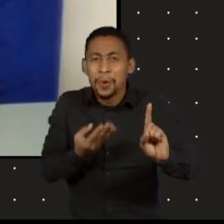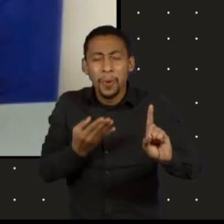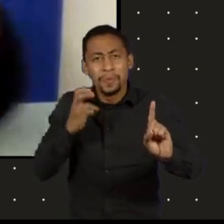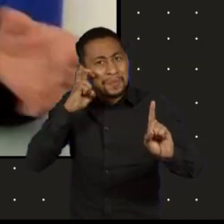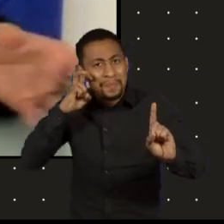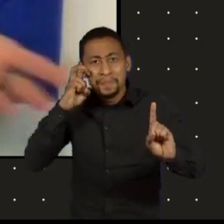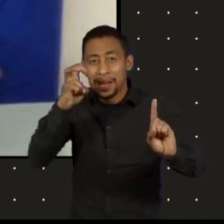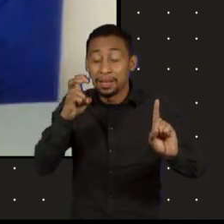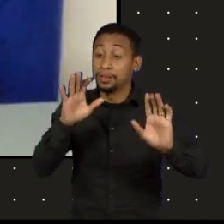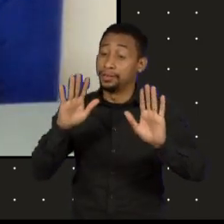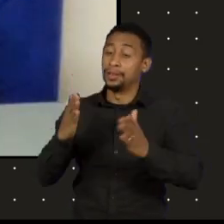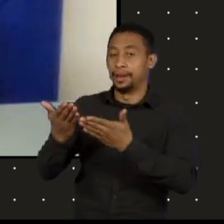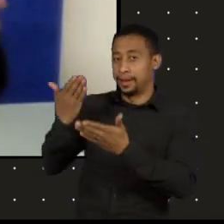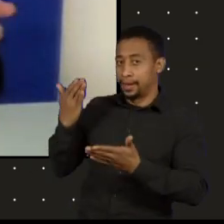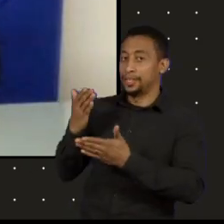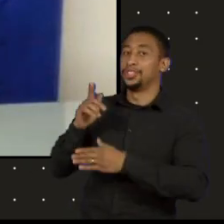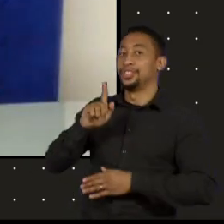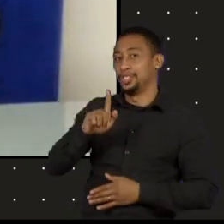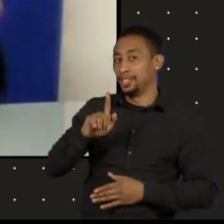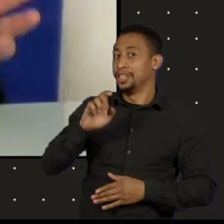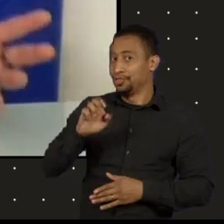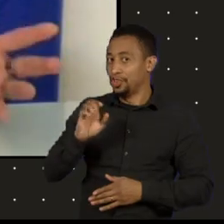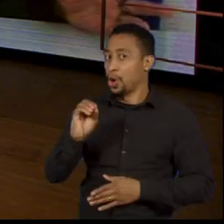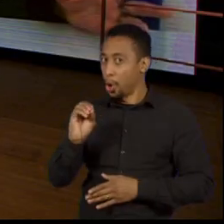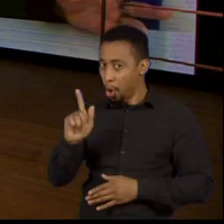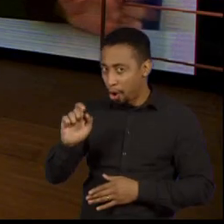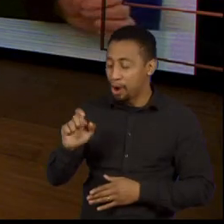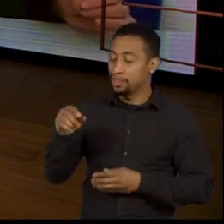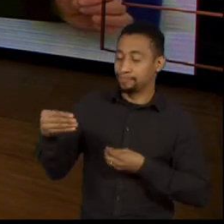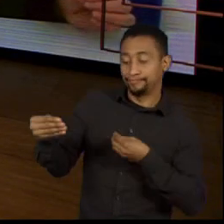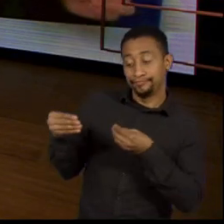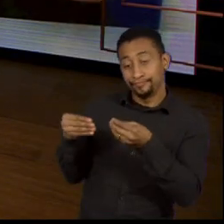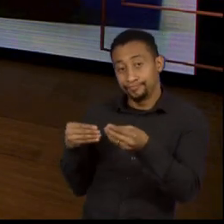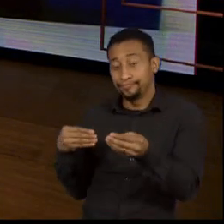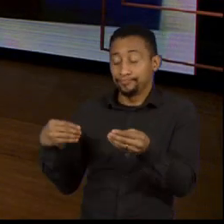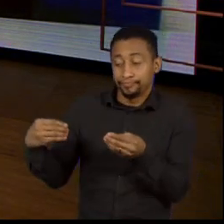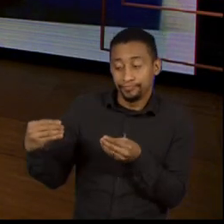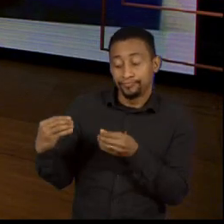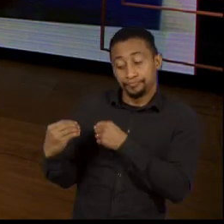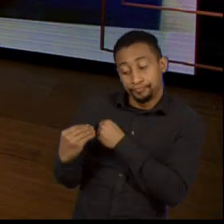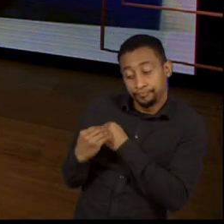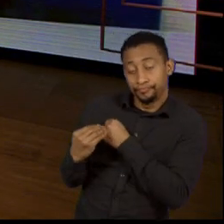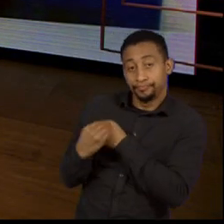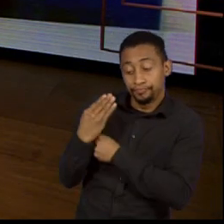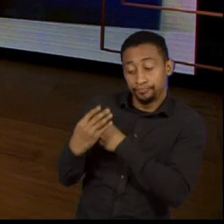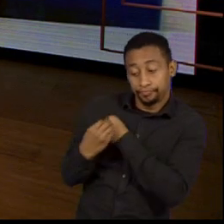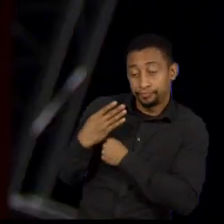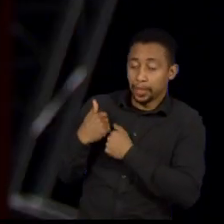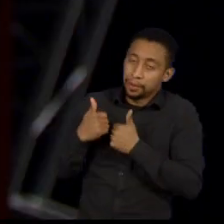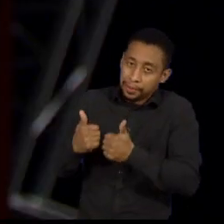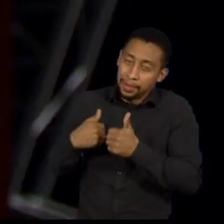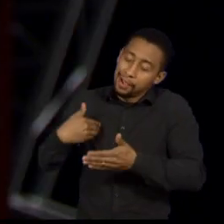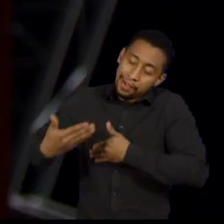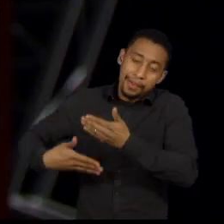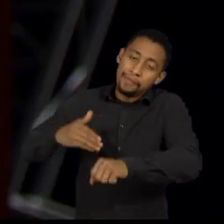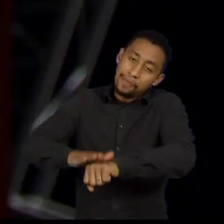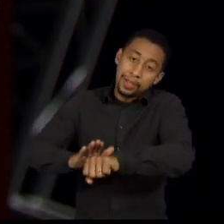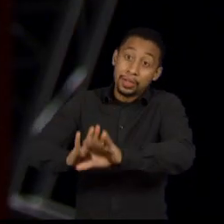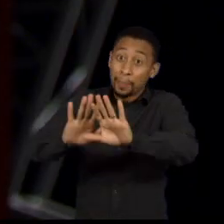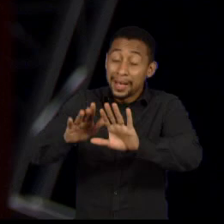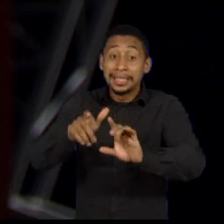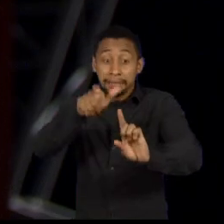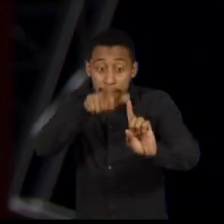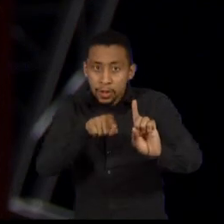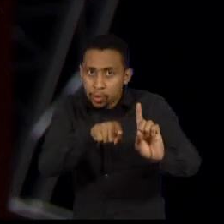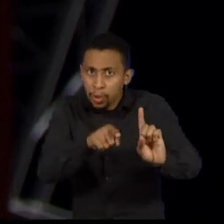claro, que eu fui relaxando, ele me caminhou e aí eu me divertia fazendo. Mas foi quem me